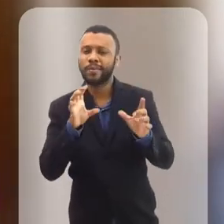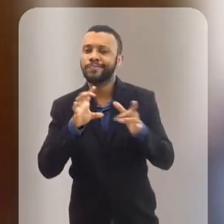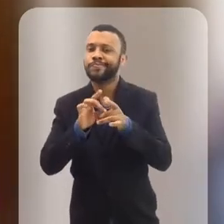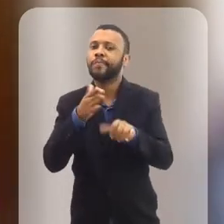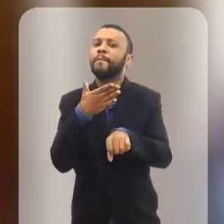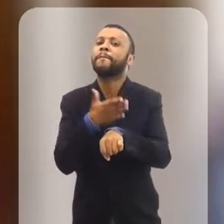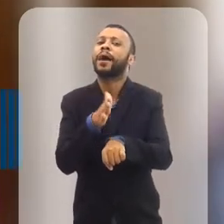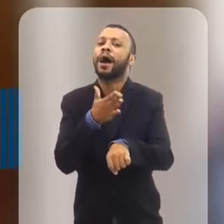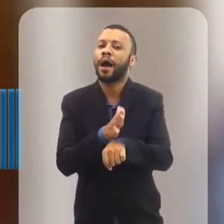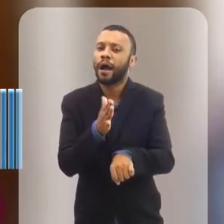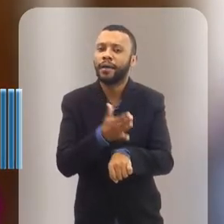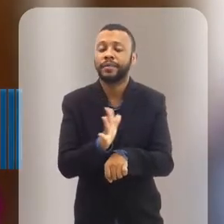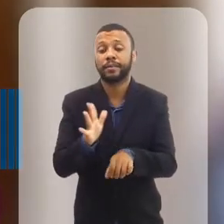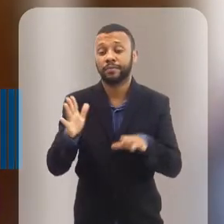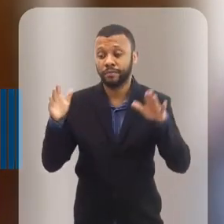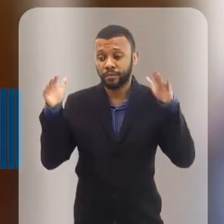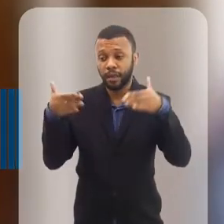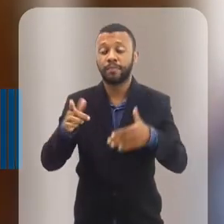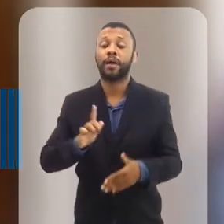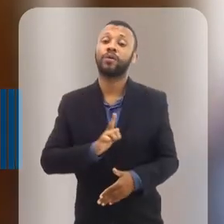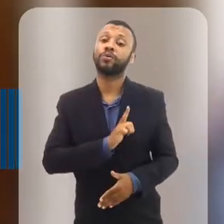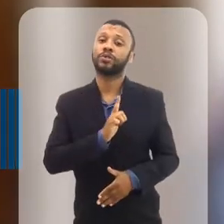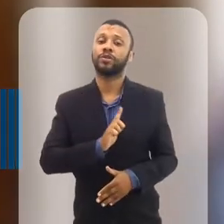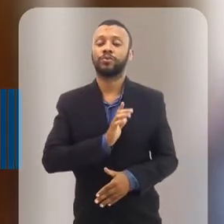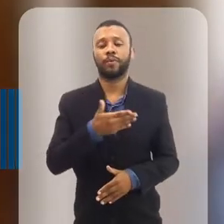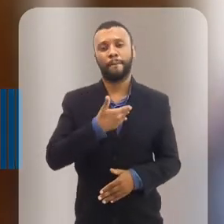de aplicabilidades assim, para o gestor